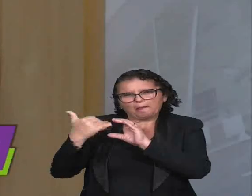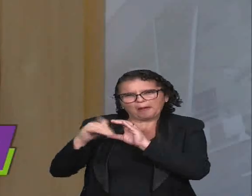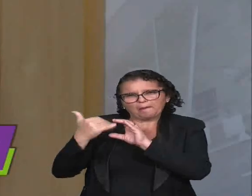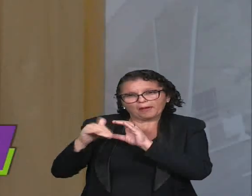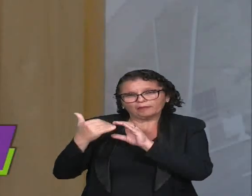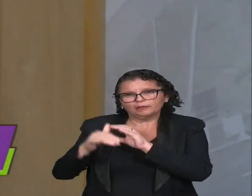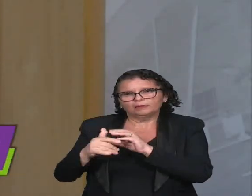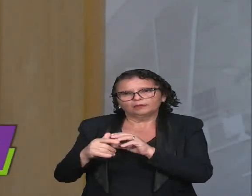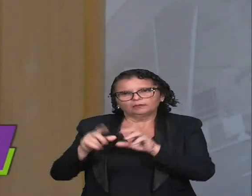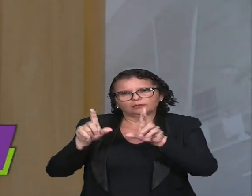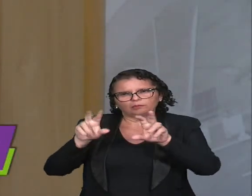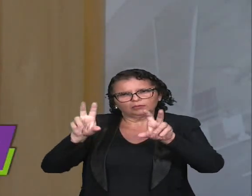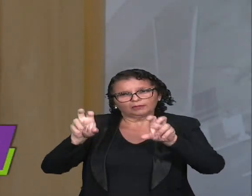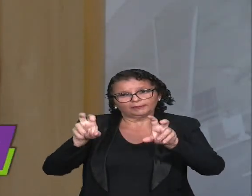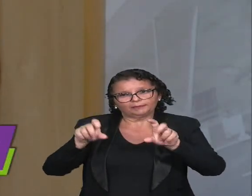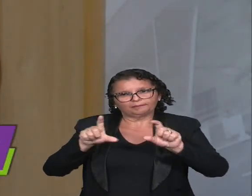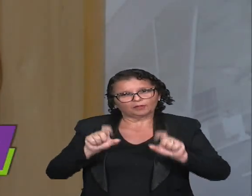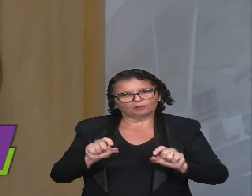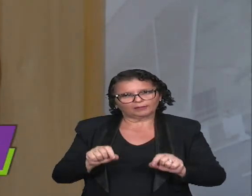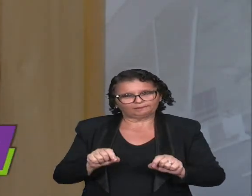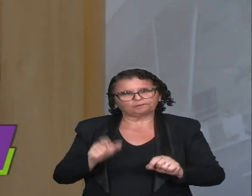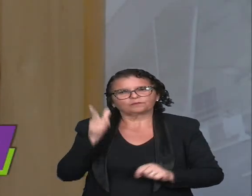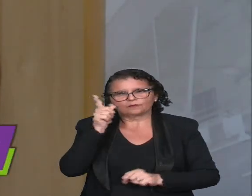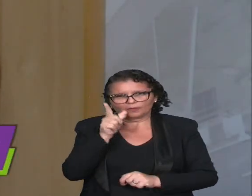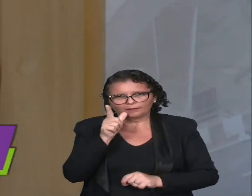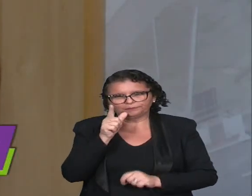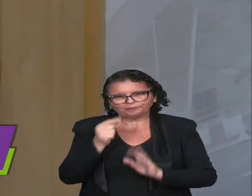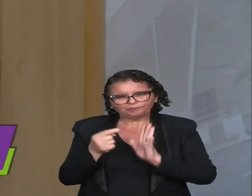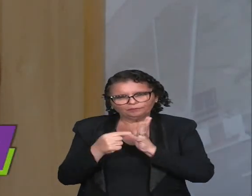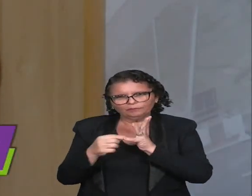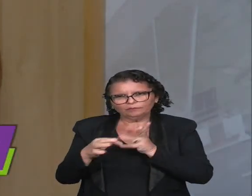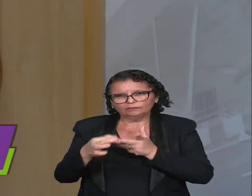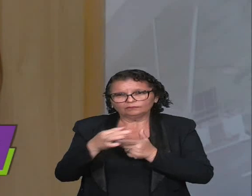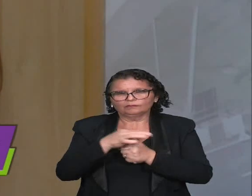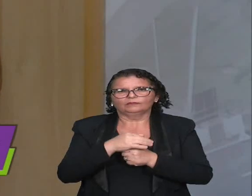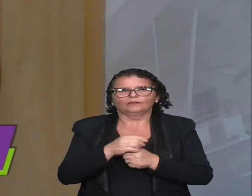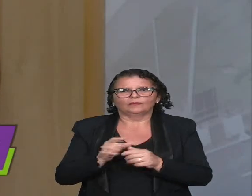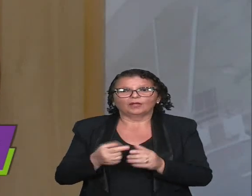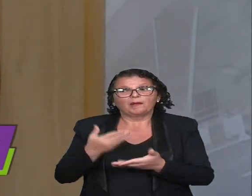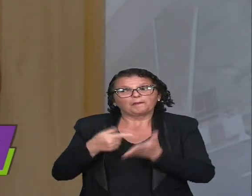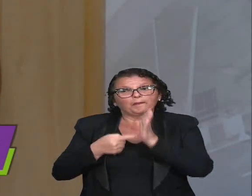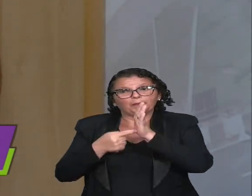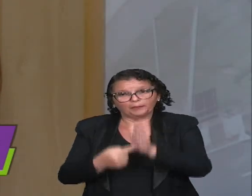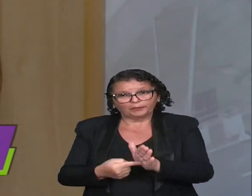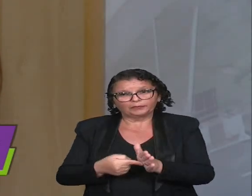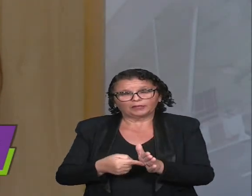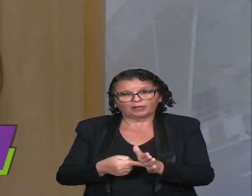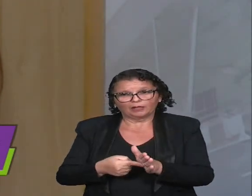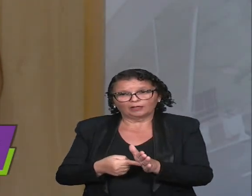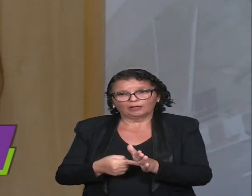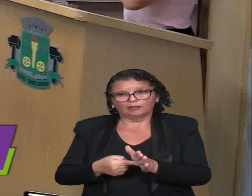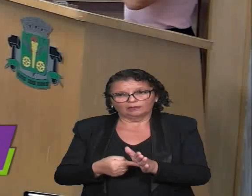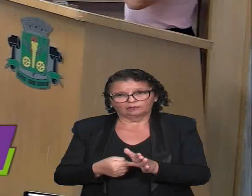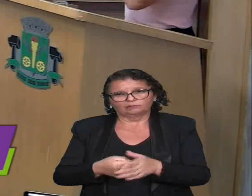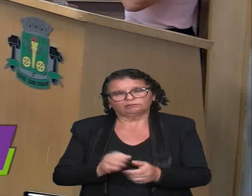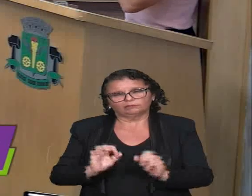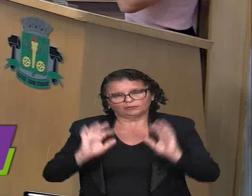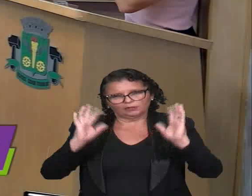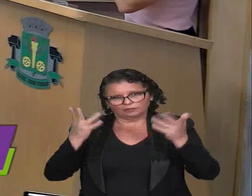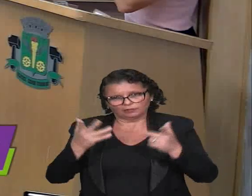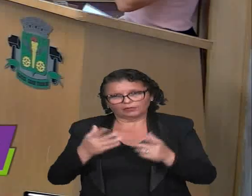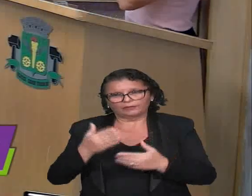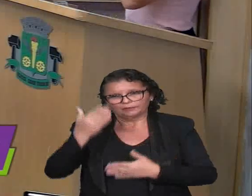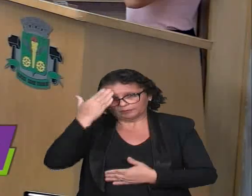do do câncer e ele conseguiu aí apontar para o governo e conseguimos solucionar alguns Então é isso